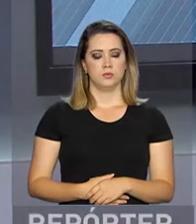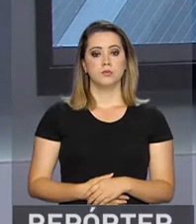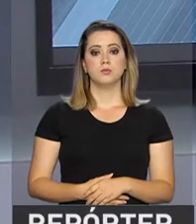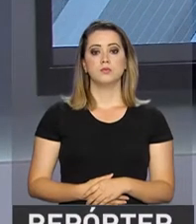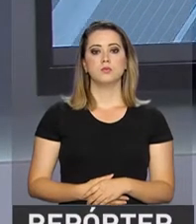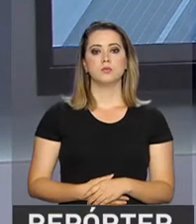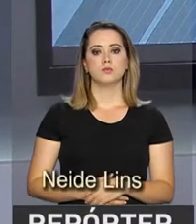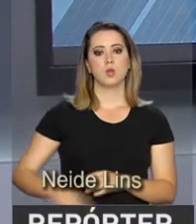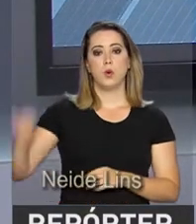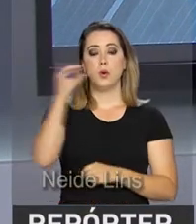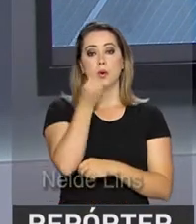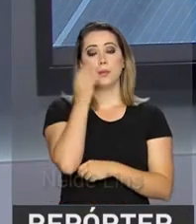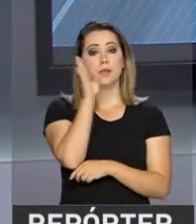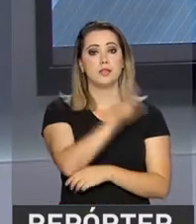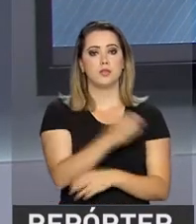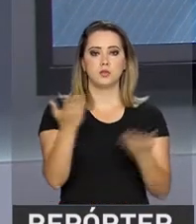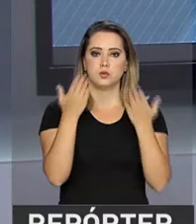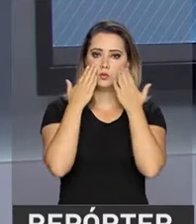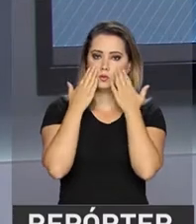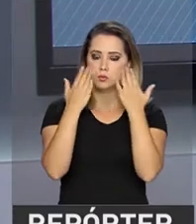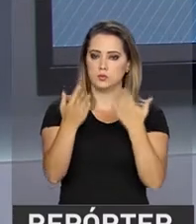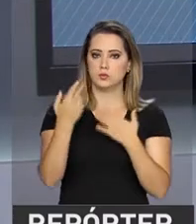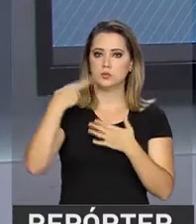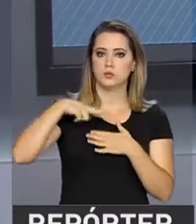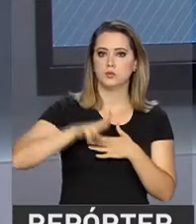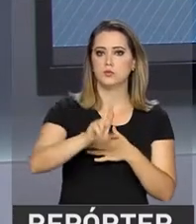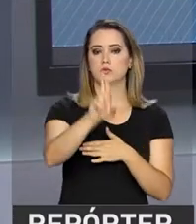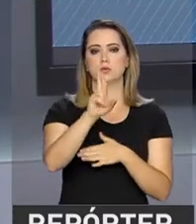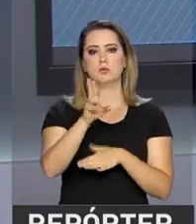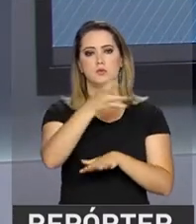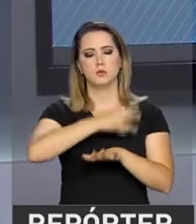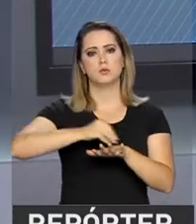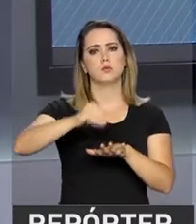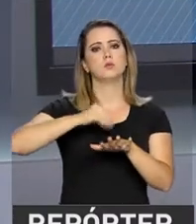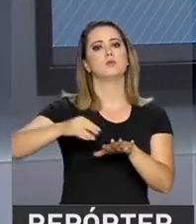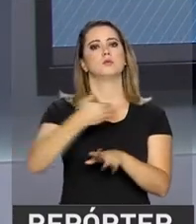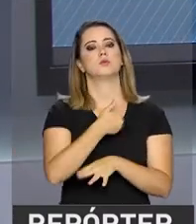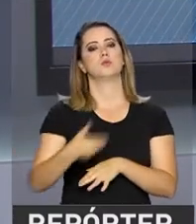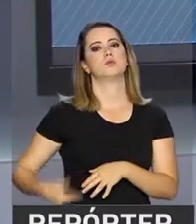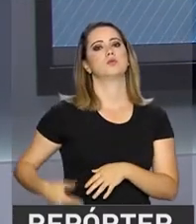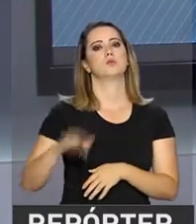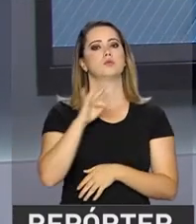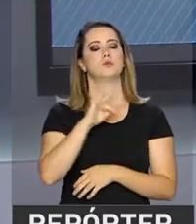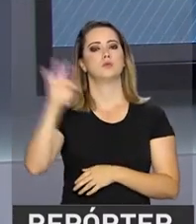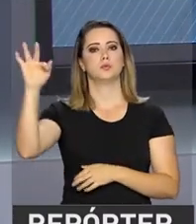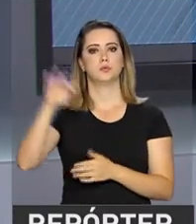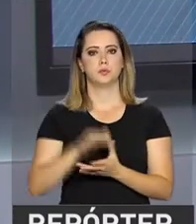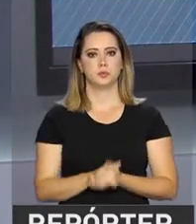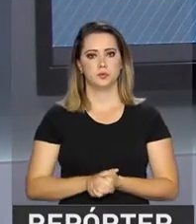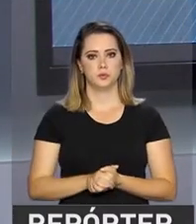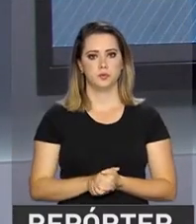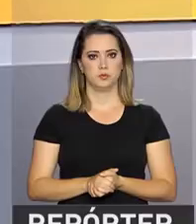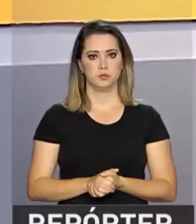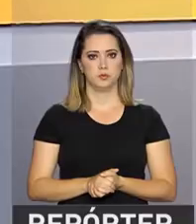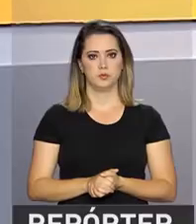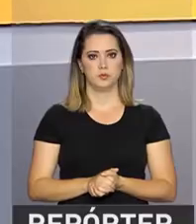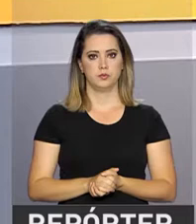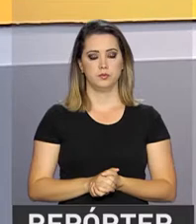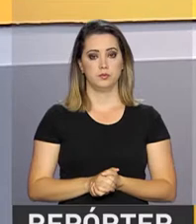olá boa tarde começa agora mais uma edição do repórter nbr com as notícias do governo federal